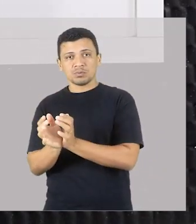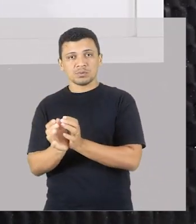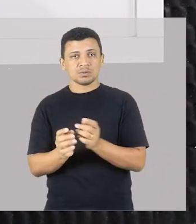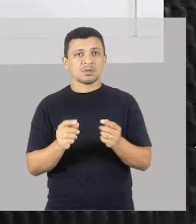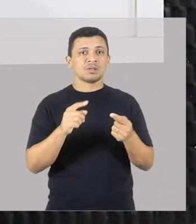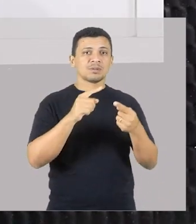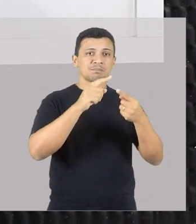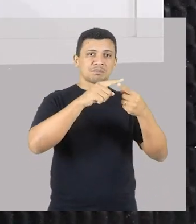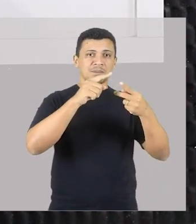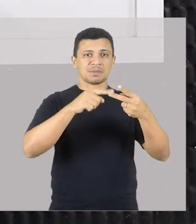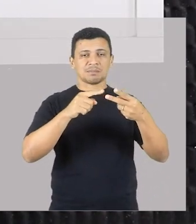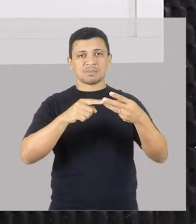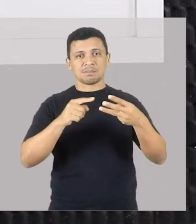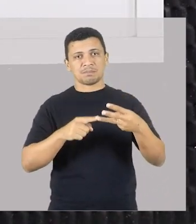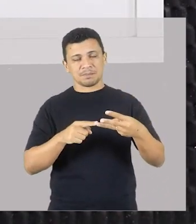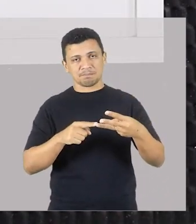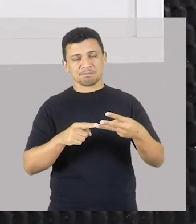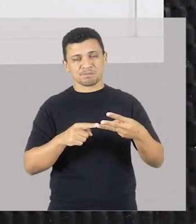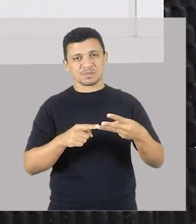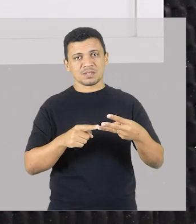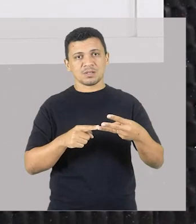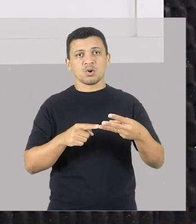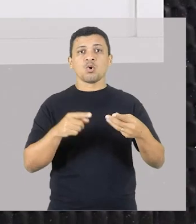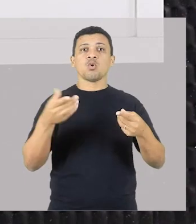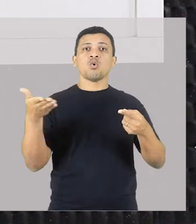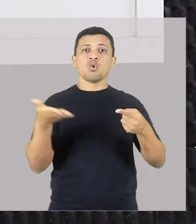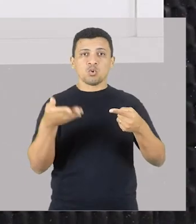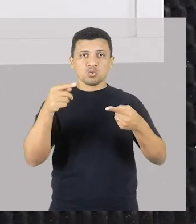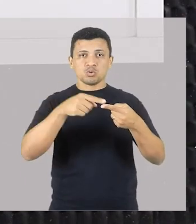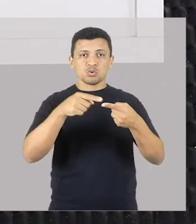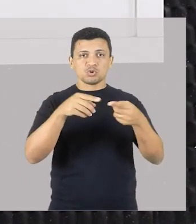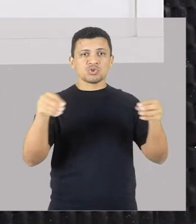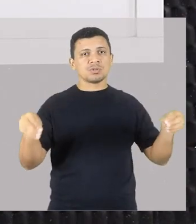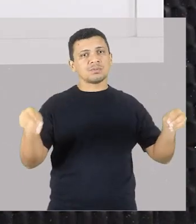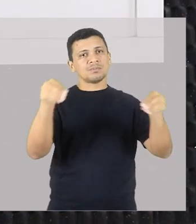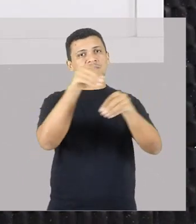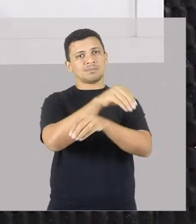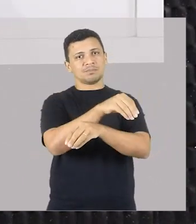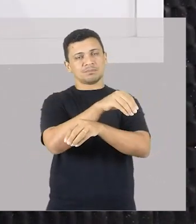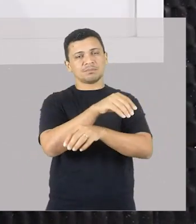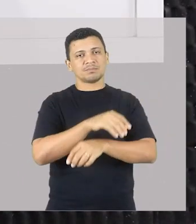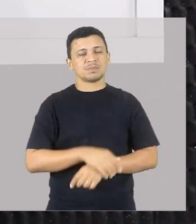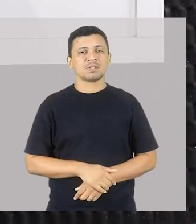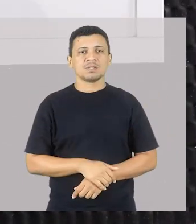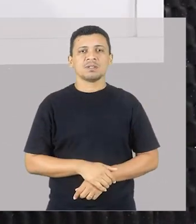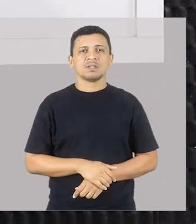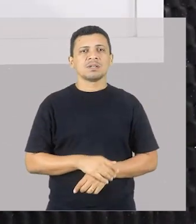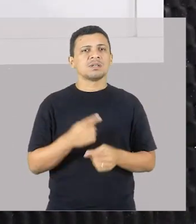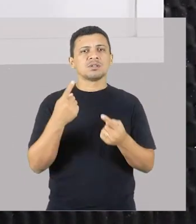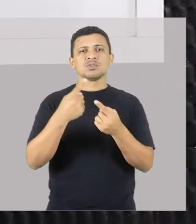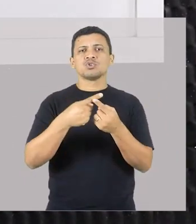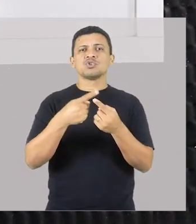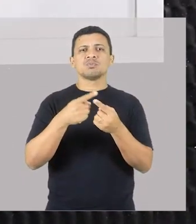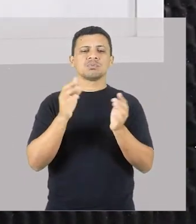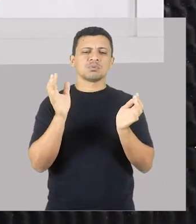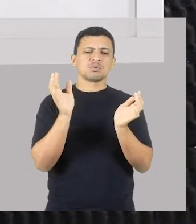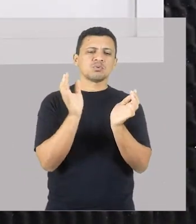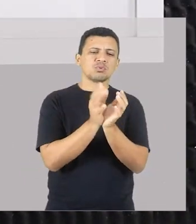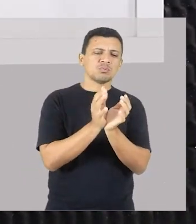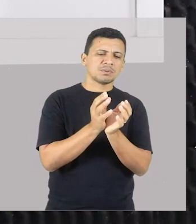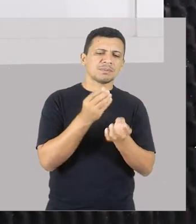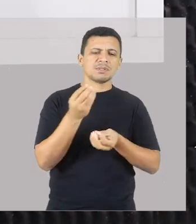do arranjo e da combinação. Vamos falar hoje especificamente da permutação. Só que tipo de agrupamento é esse? Como é